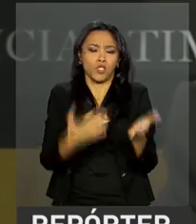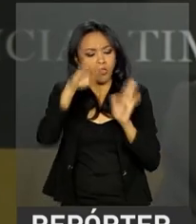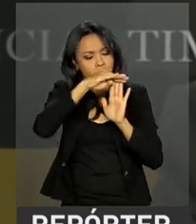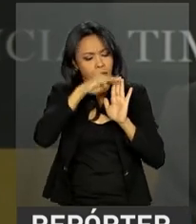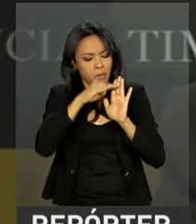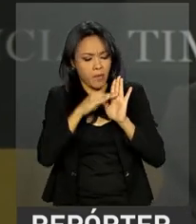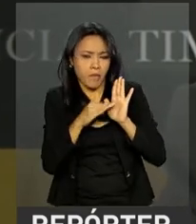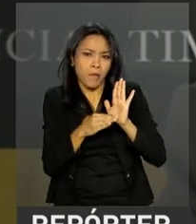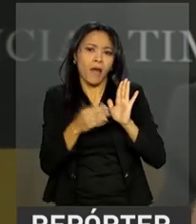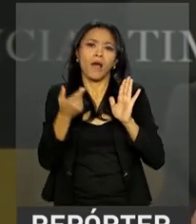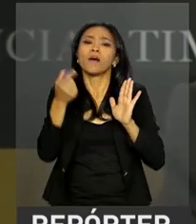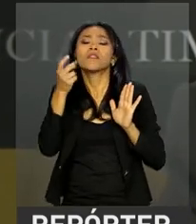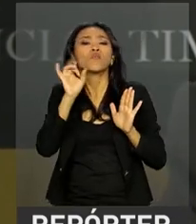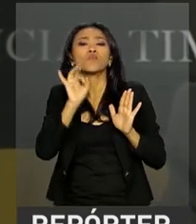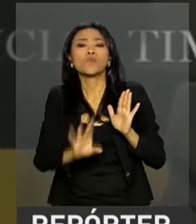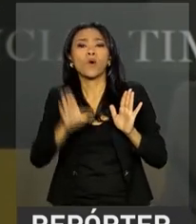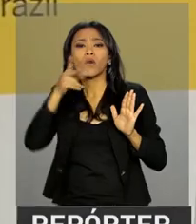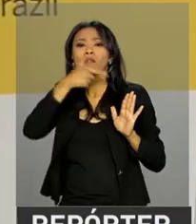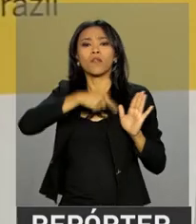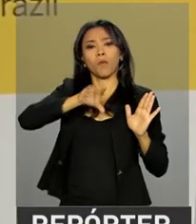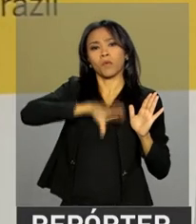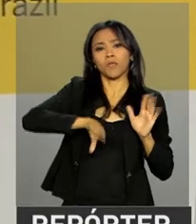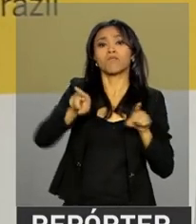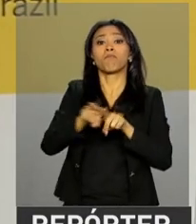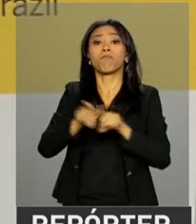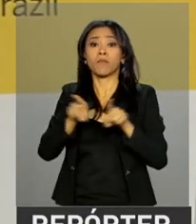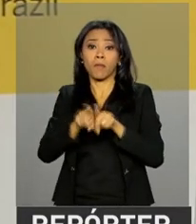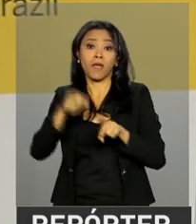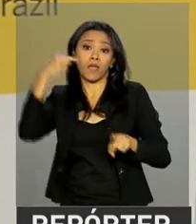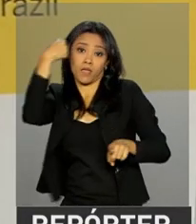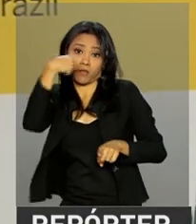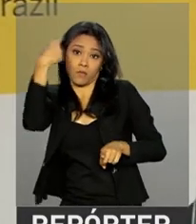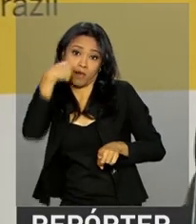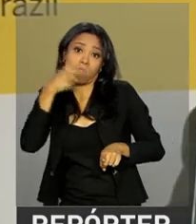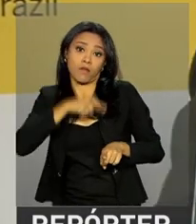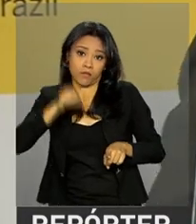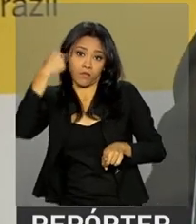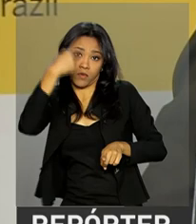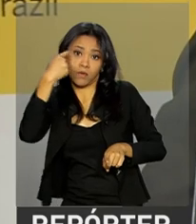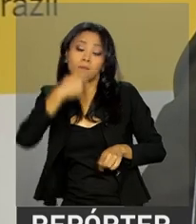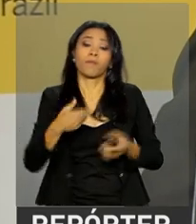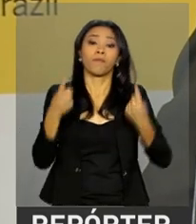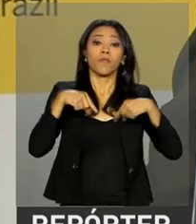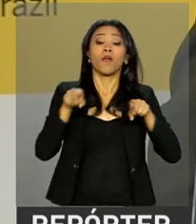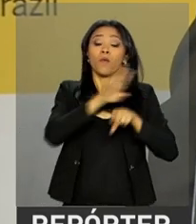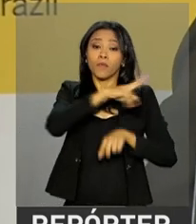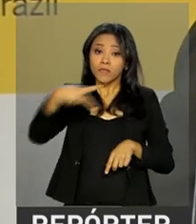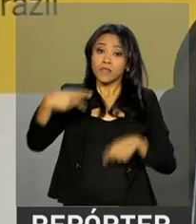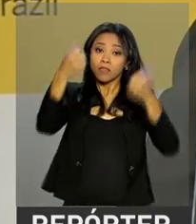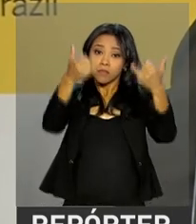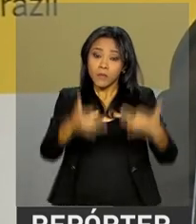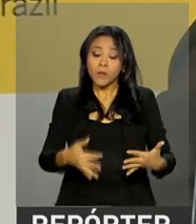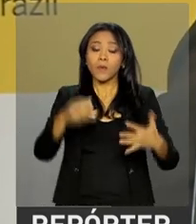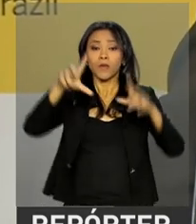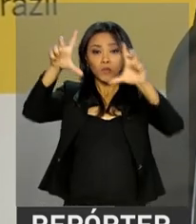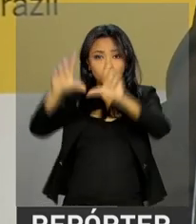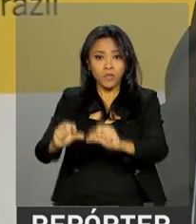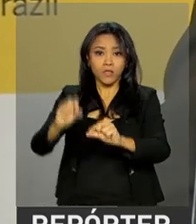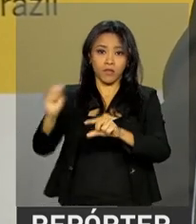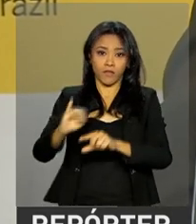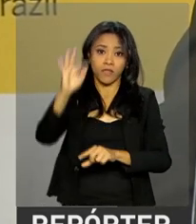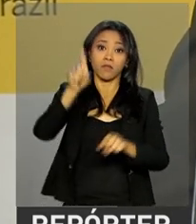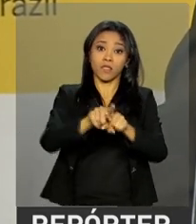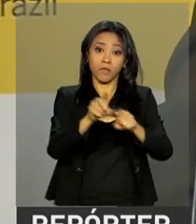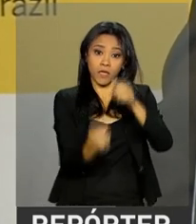só em português, mas em inglês e espanhol. O presidente do Banco Central mencionou a queda da inflação e a criação de empregos. O